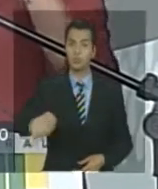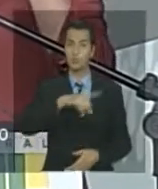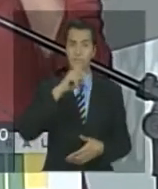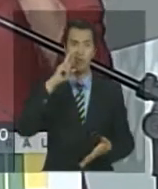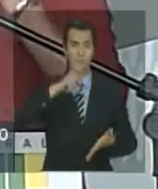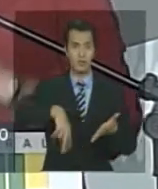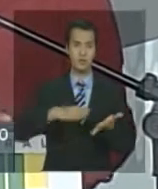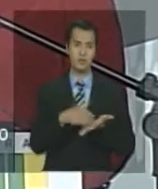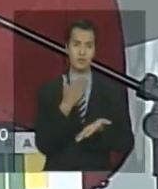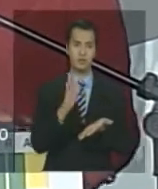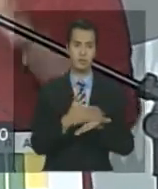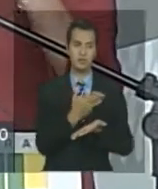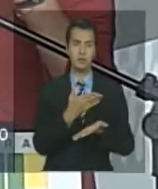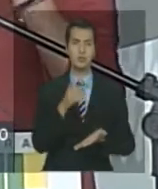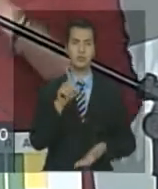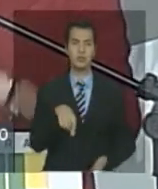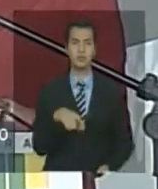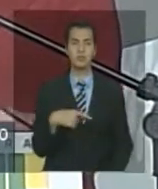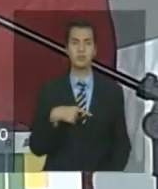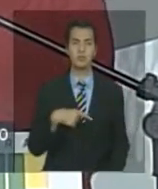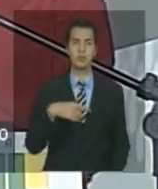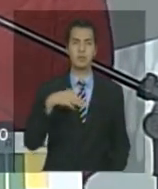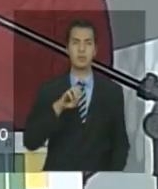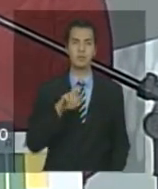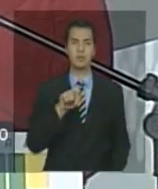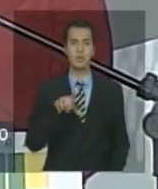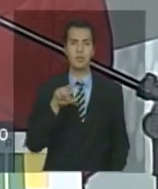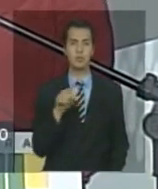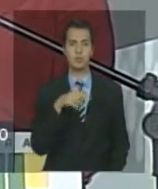trabalho, do Marcelo Neri, que está ali conversando.